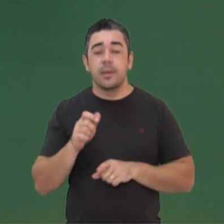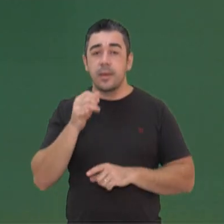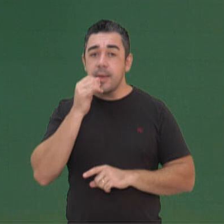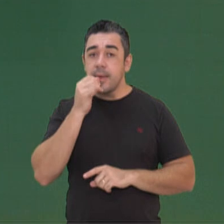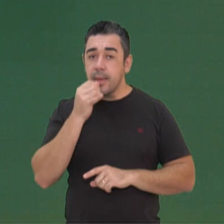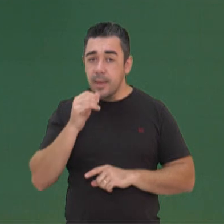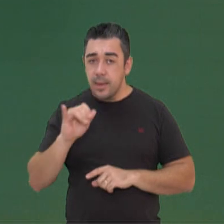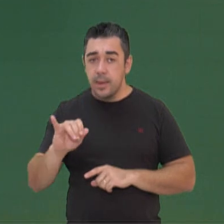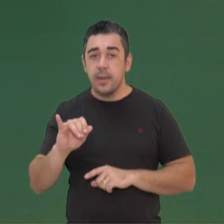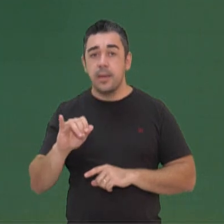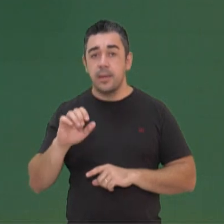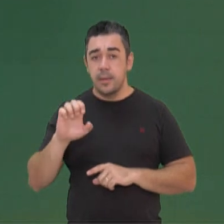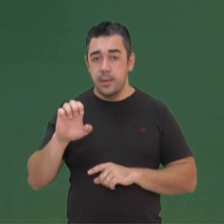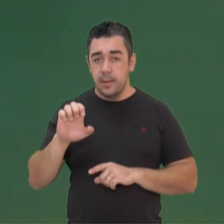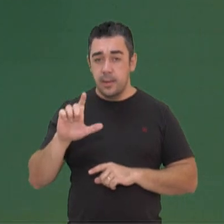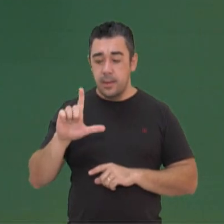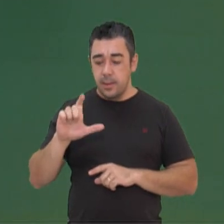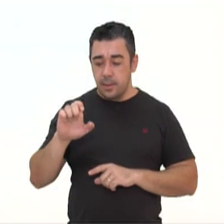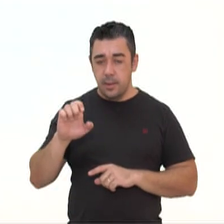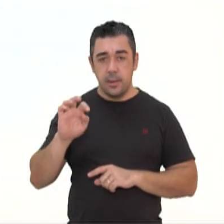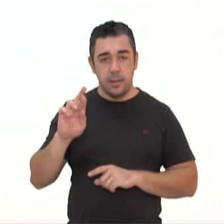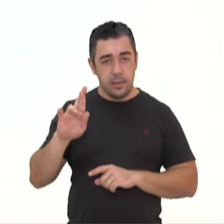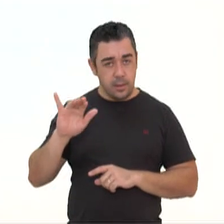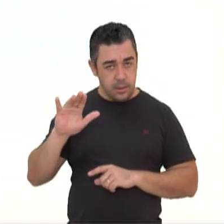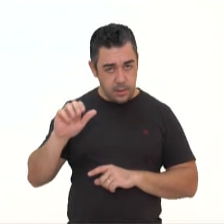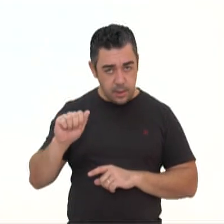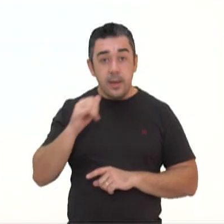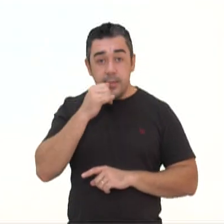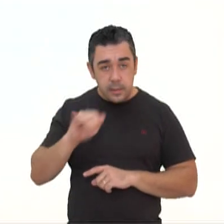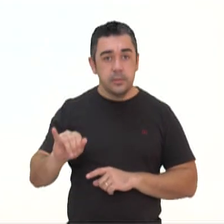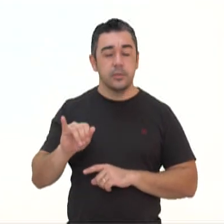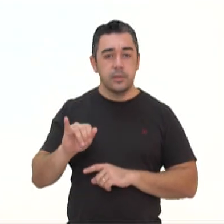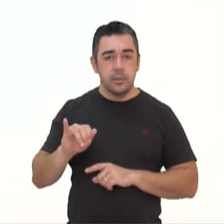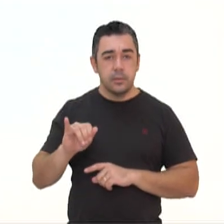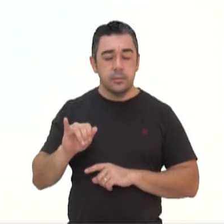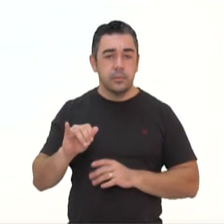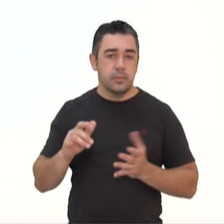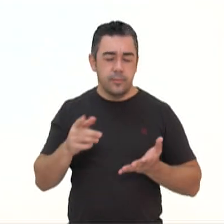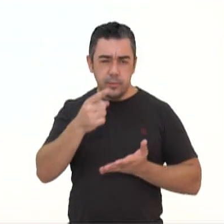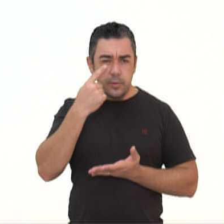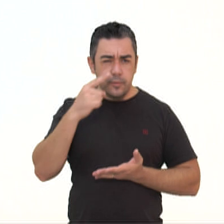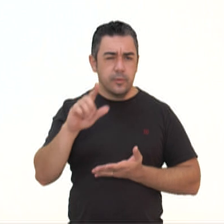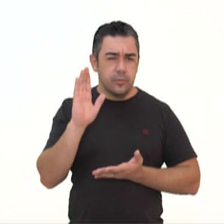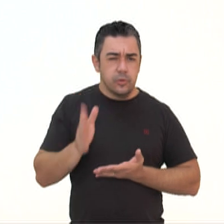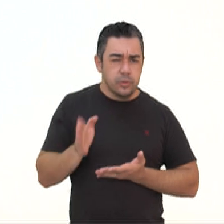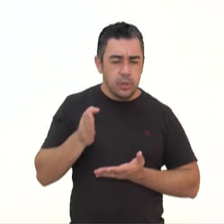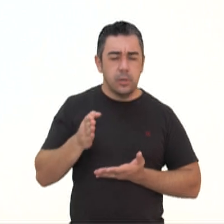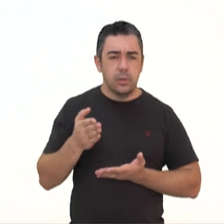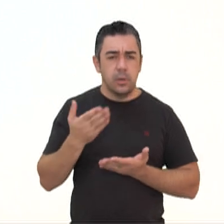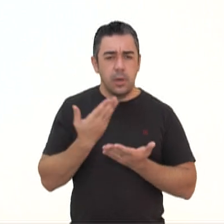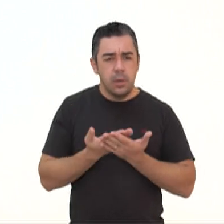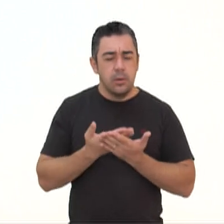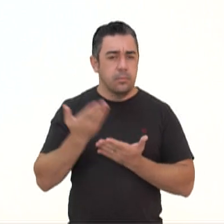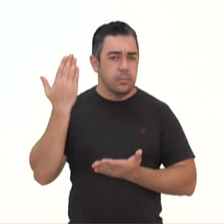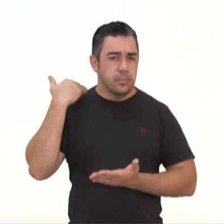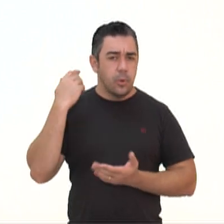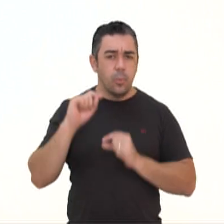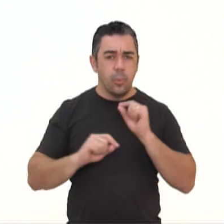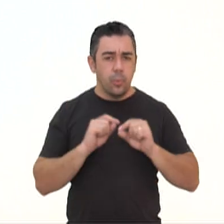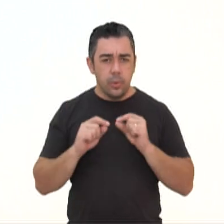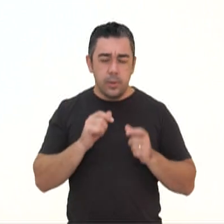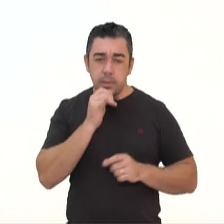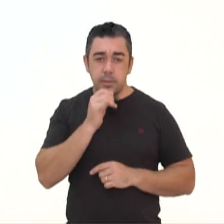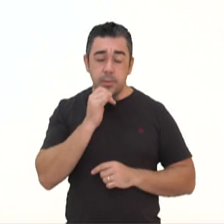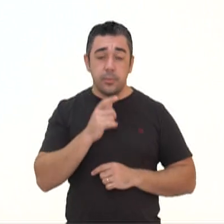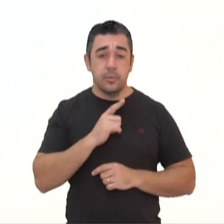energia potencial, mas agora elétrica. Imaginem vocês, já vimos em aulas passadas, que nós temos uma região que tem